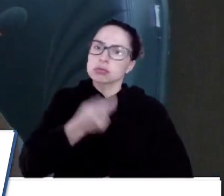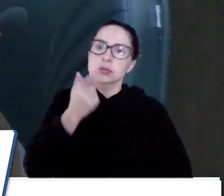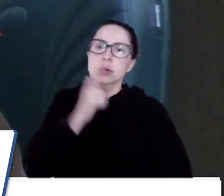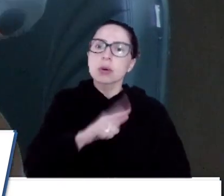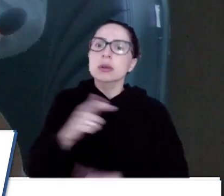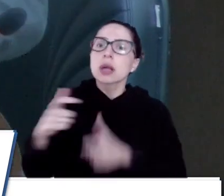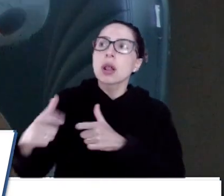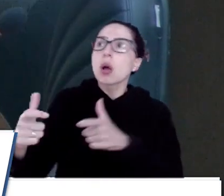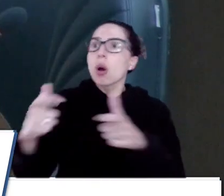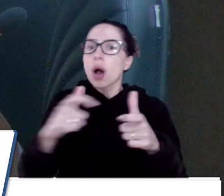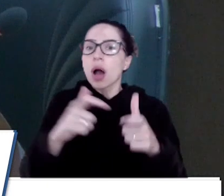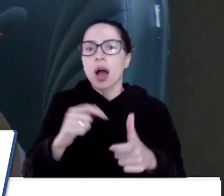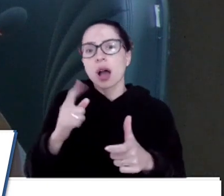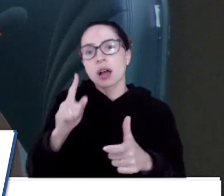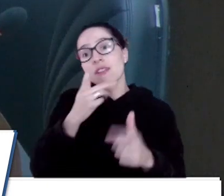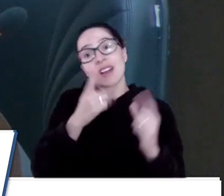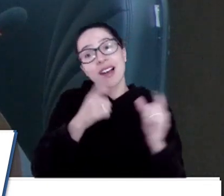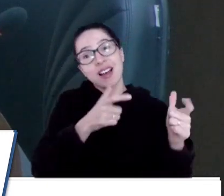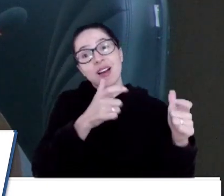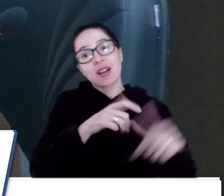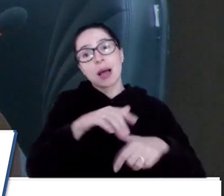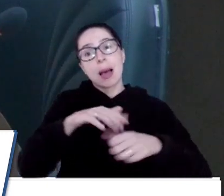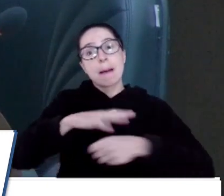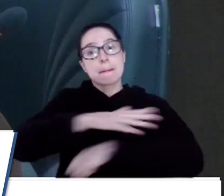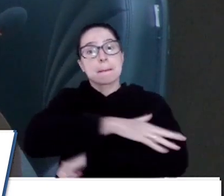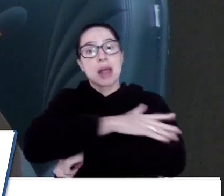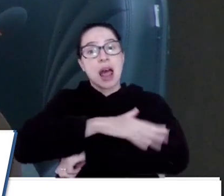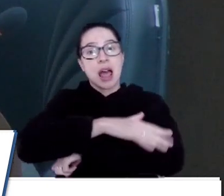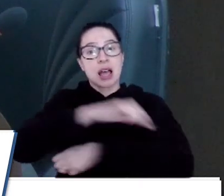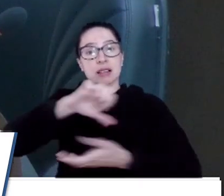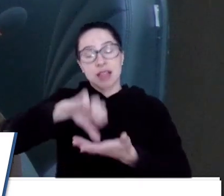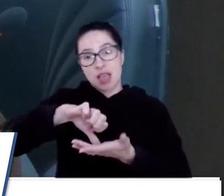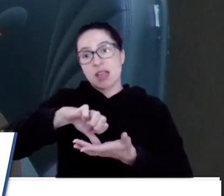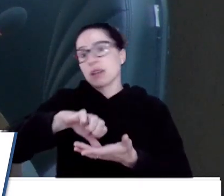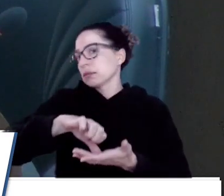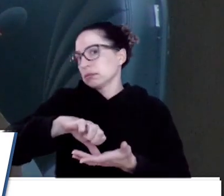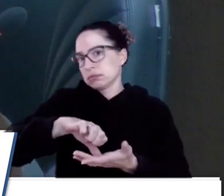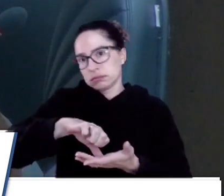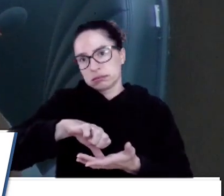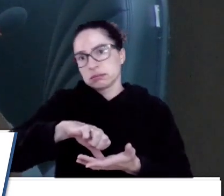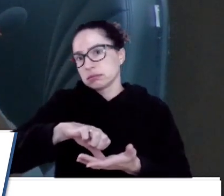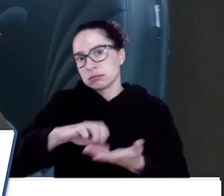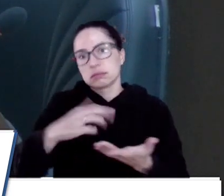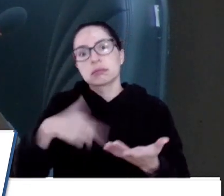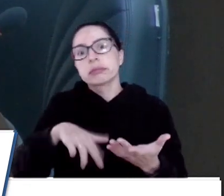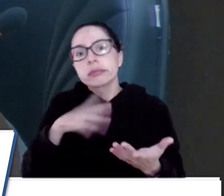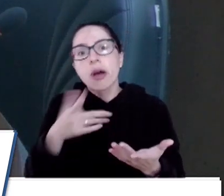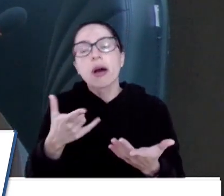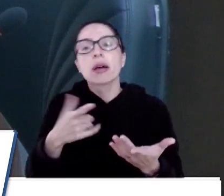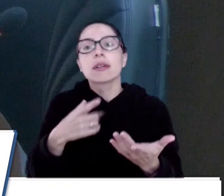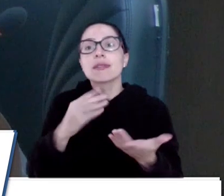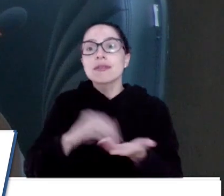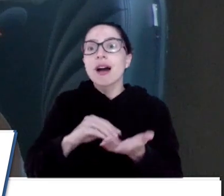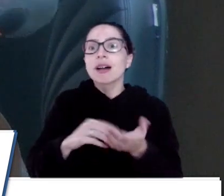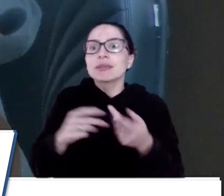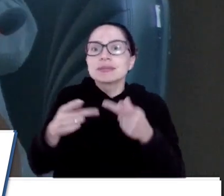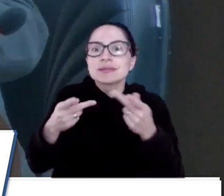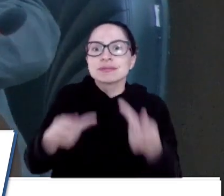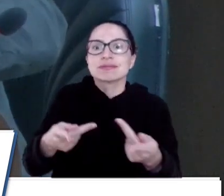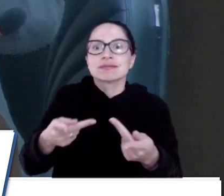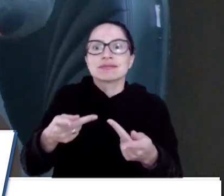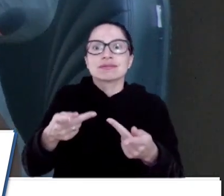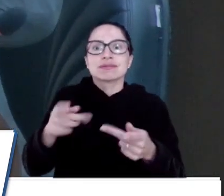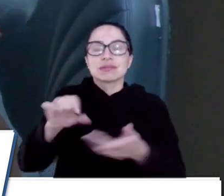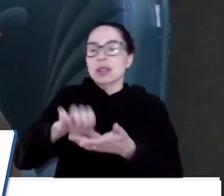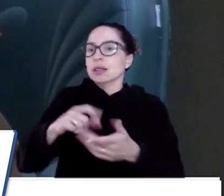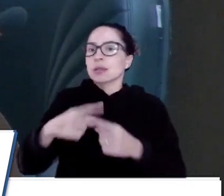Você estava citando a Praça Central. Deixamos de ter um cartão de visita à nossa Praça Central pela